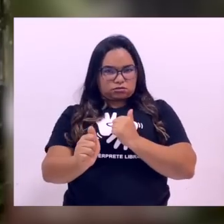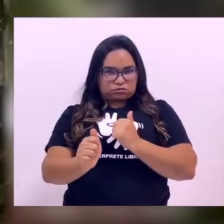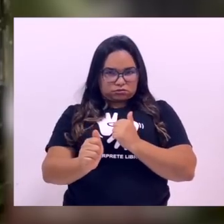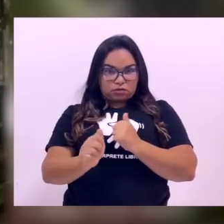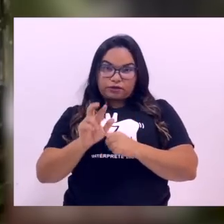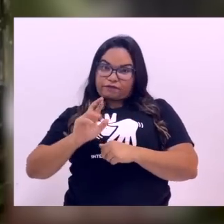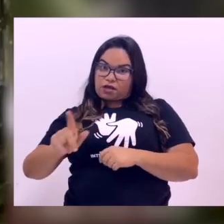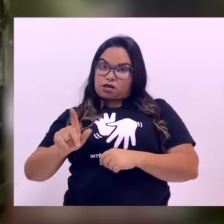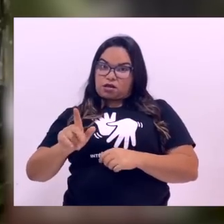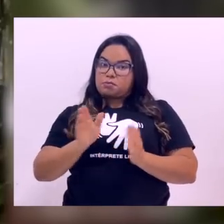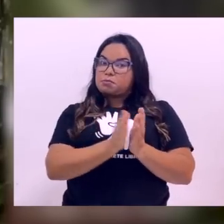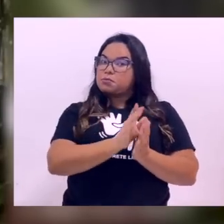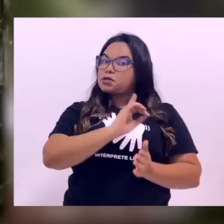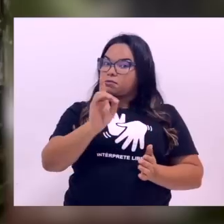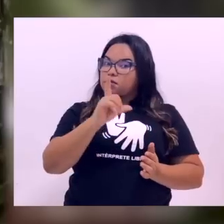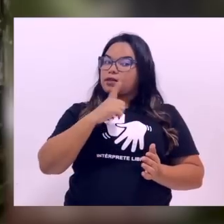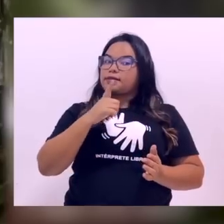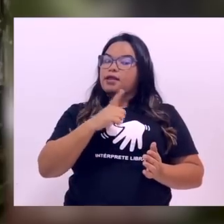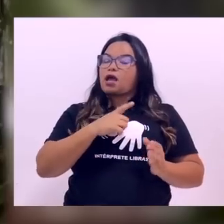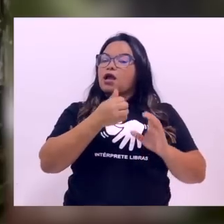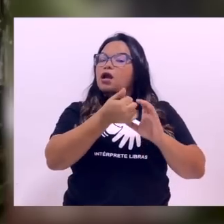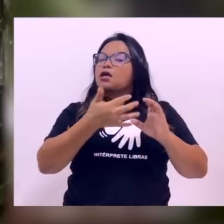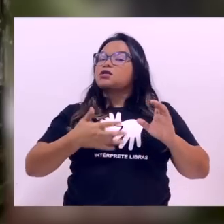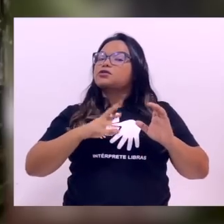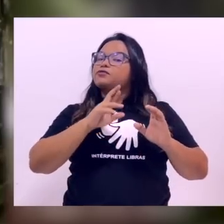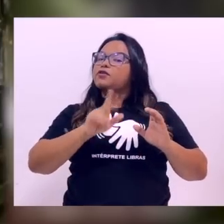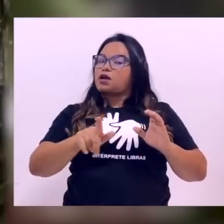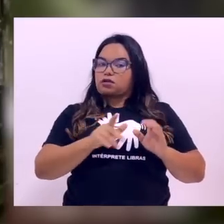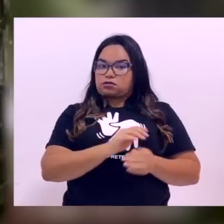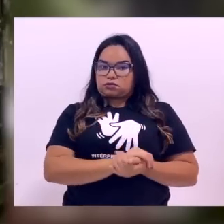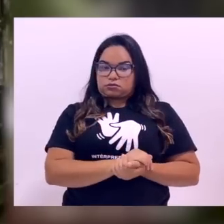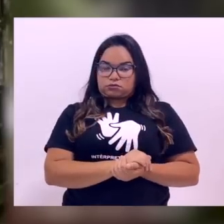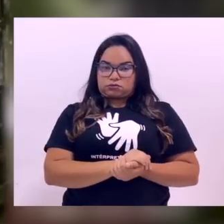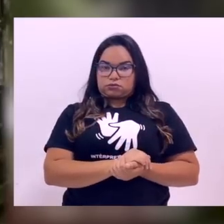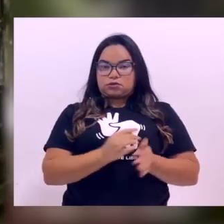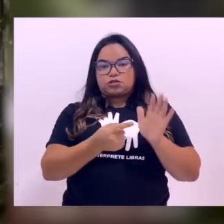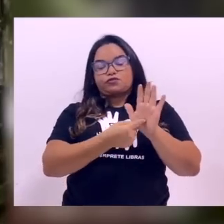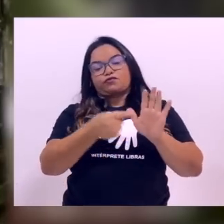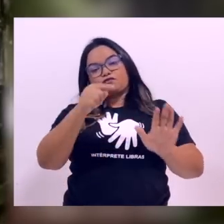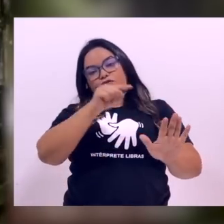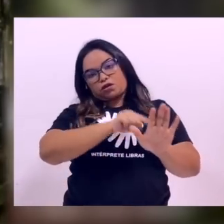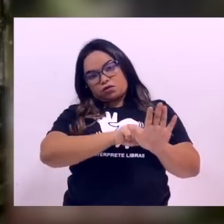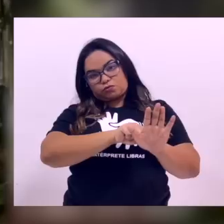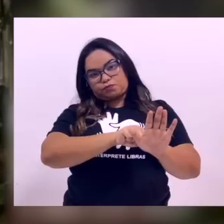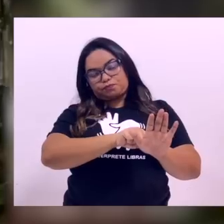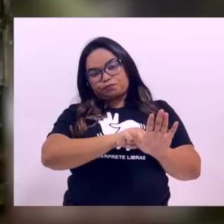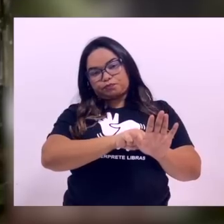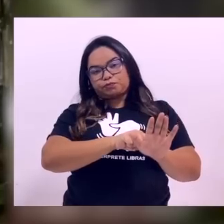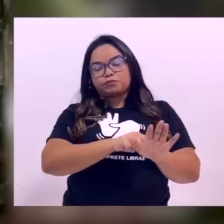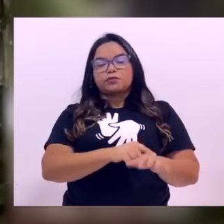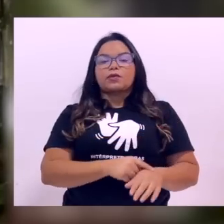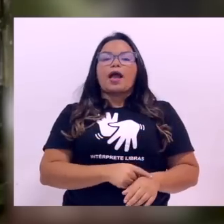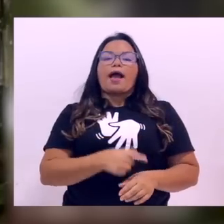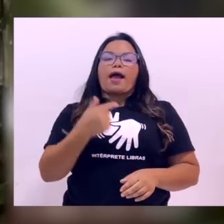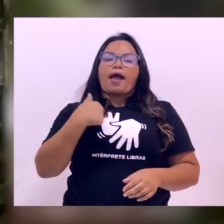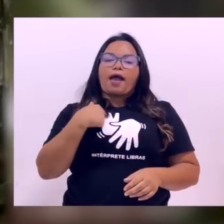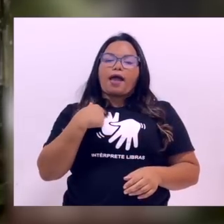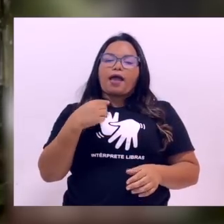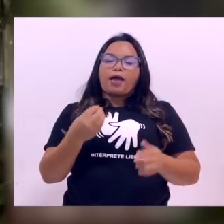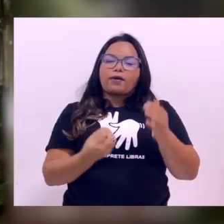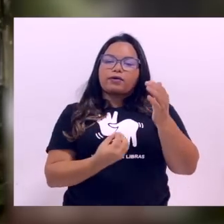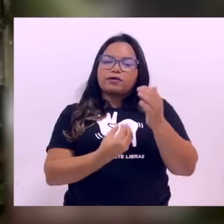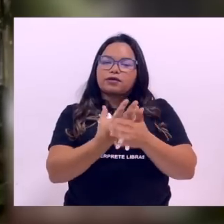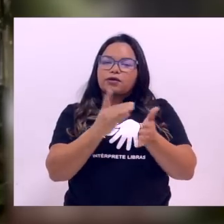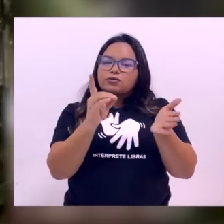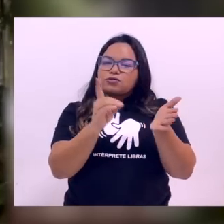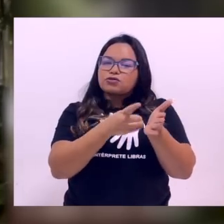critério? Claro que não. Temos que usar critérios bíblicos para poder tratar dos símbolos bíblicos. Por isso eu